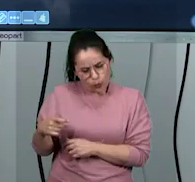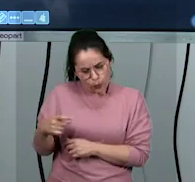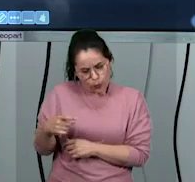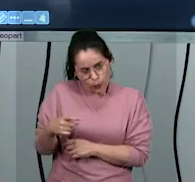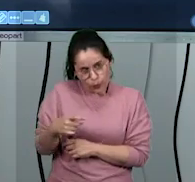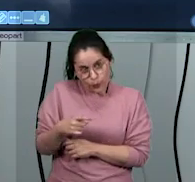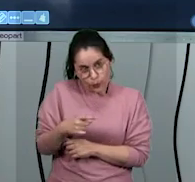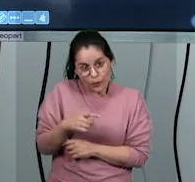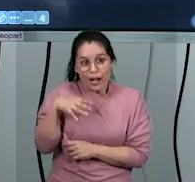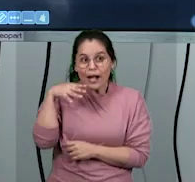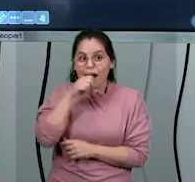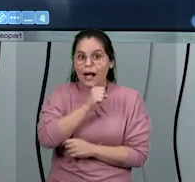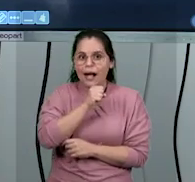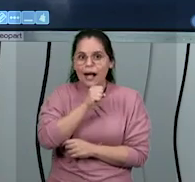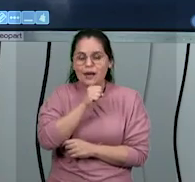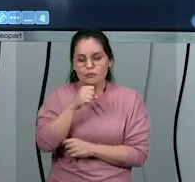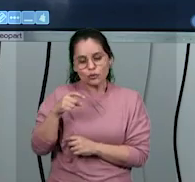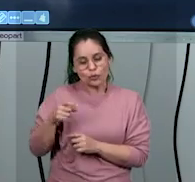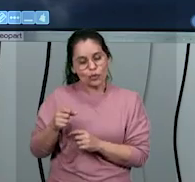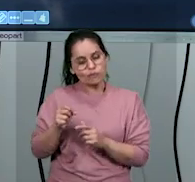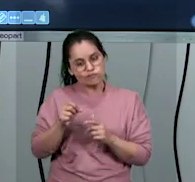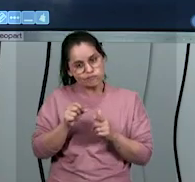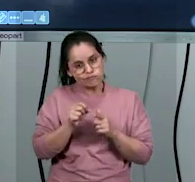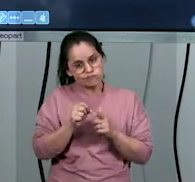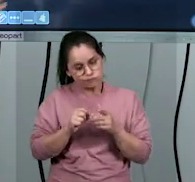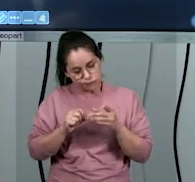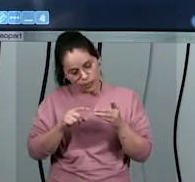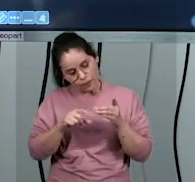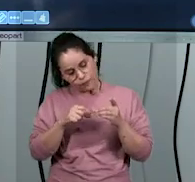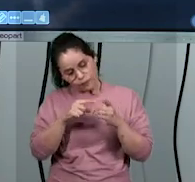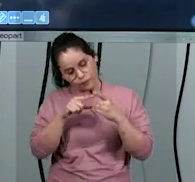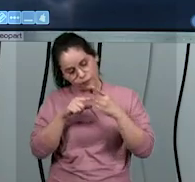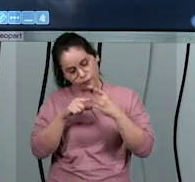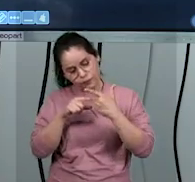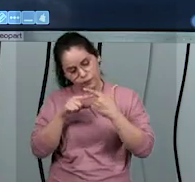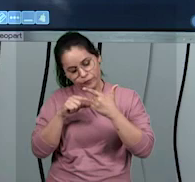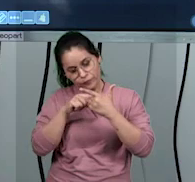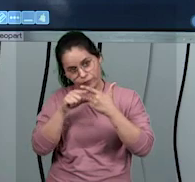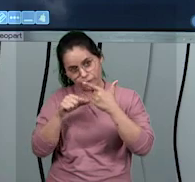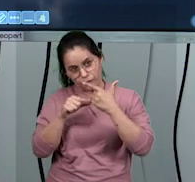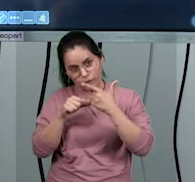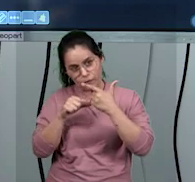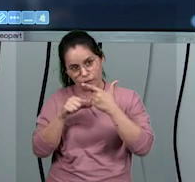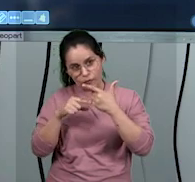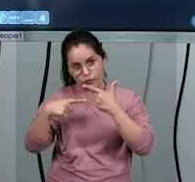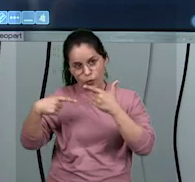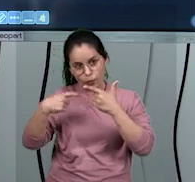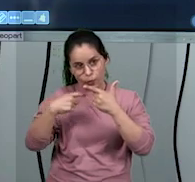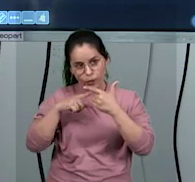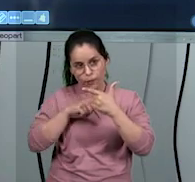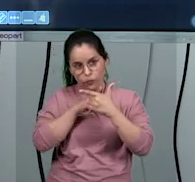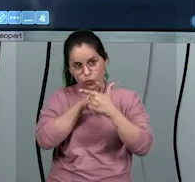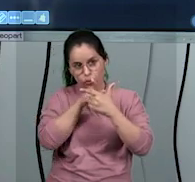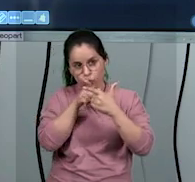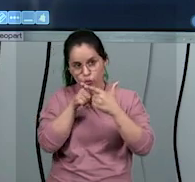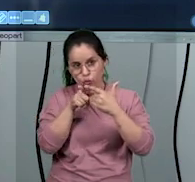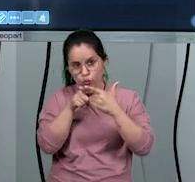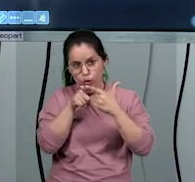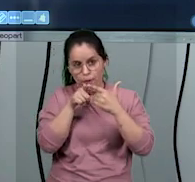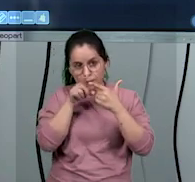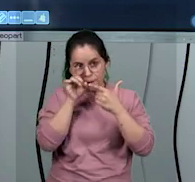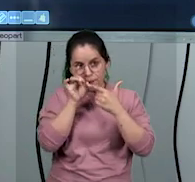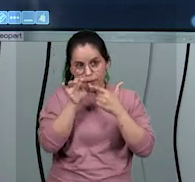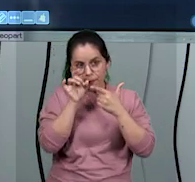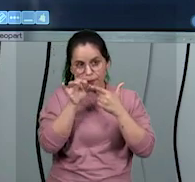consigam sair lá de onde eles estão, do sistema masculino, e chegar até no óvulo, eles precisam